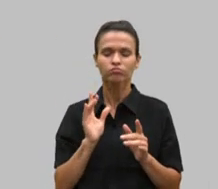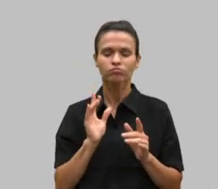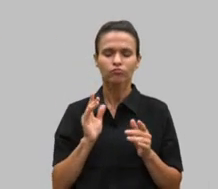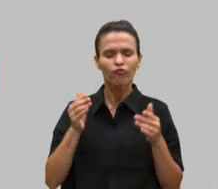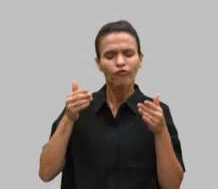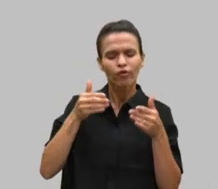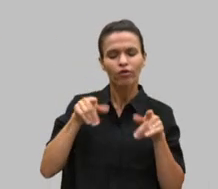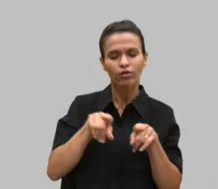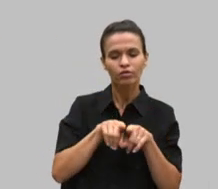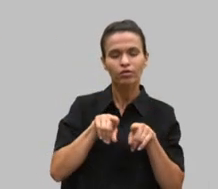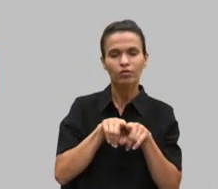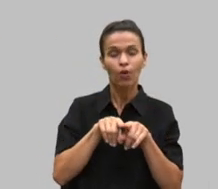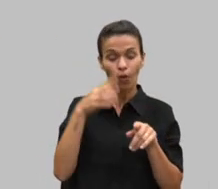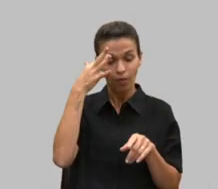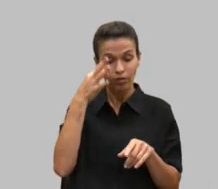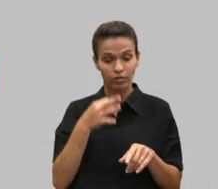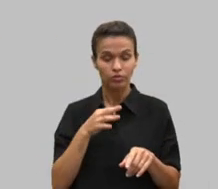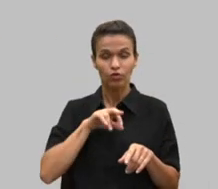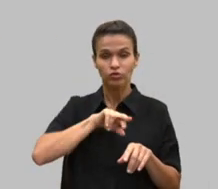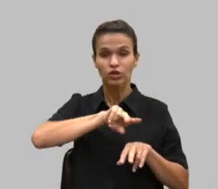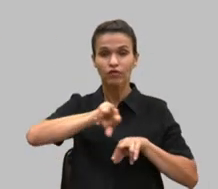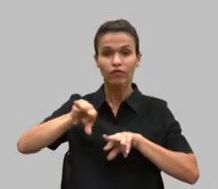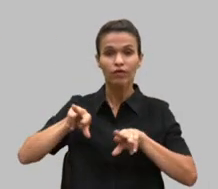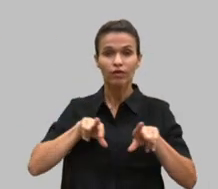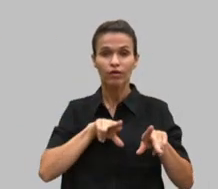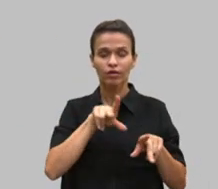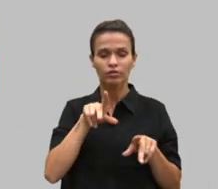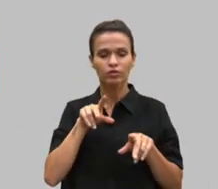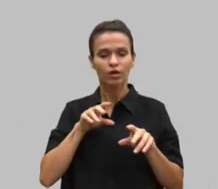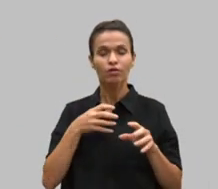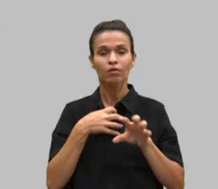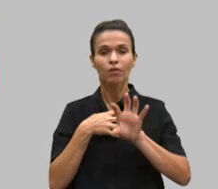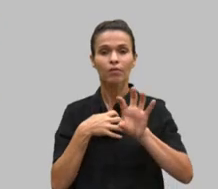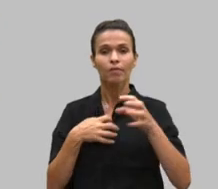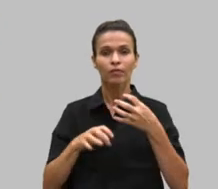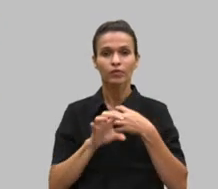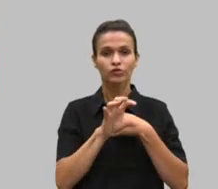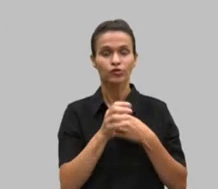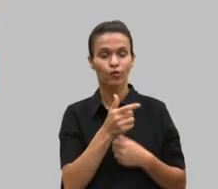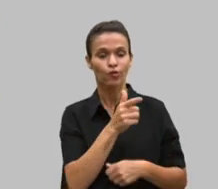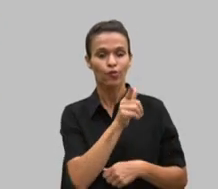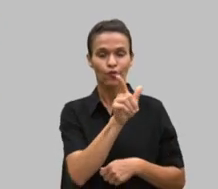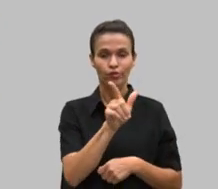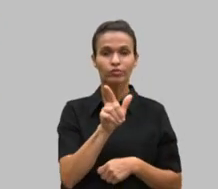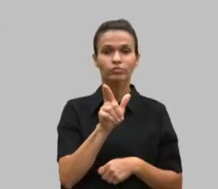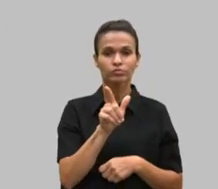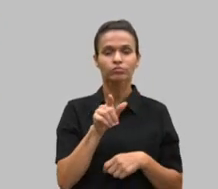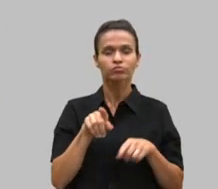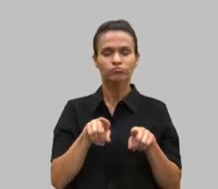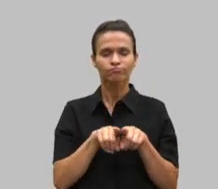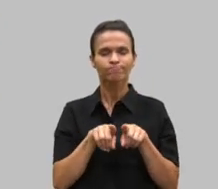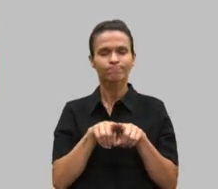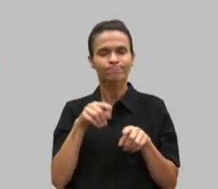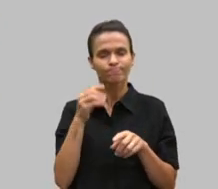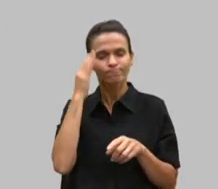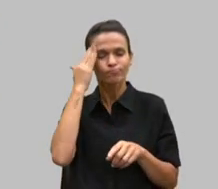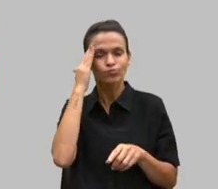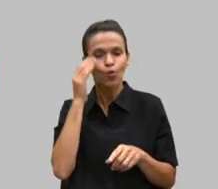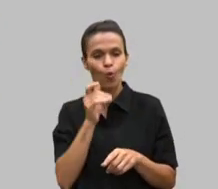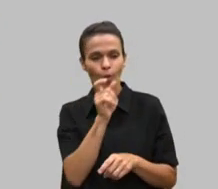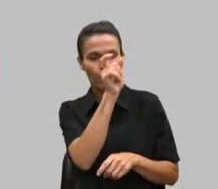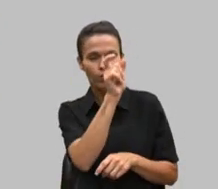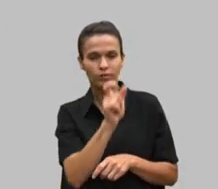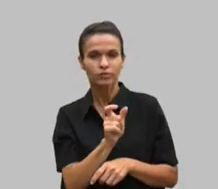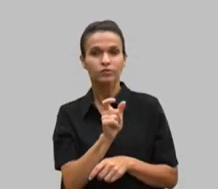compreensão das diferenças da empatia com outro do entendimento de si mesmo e da transcendência bem como da realidade